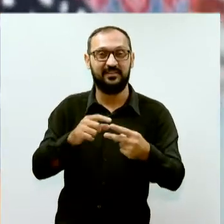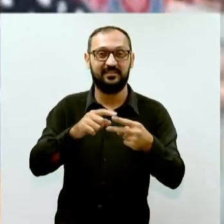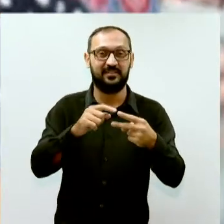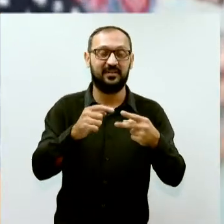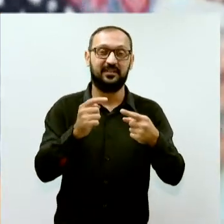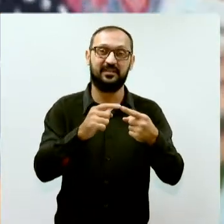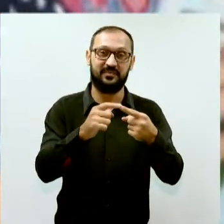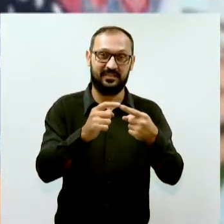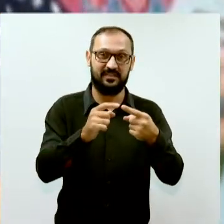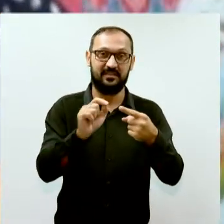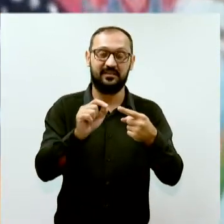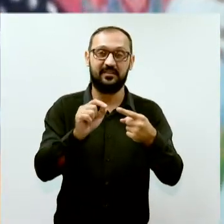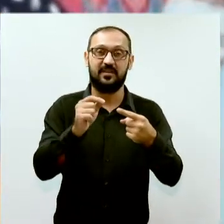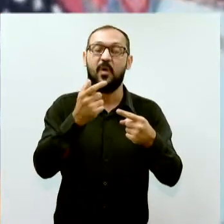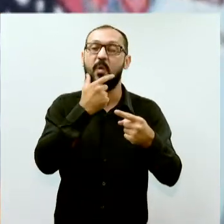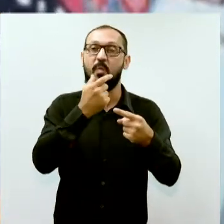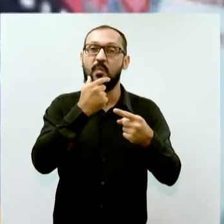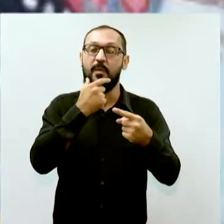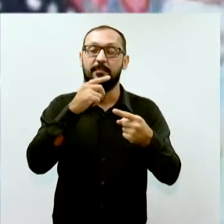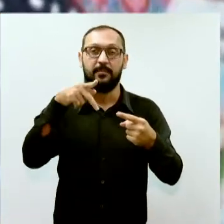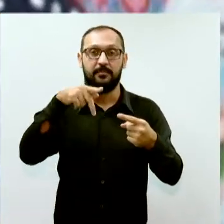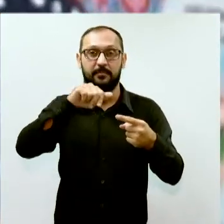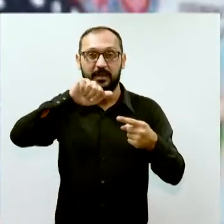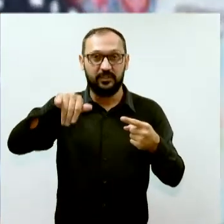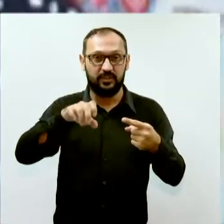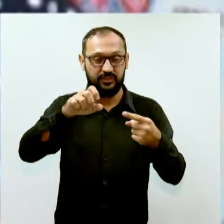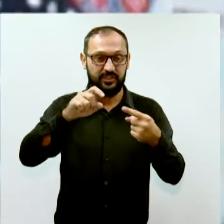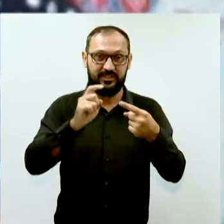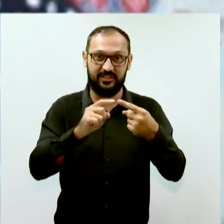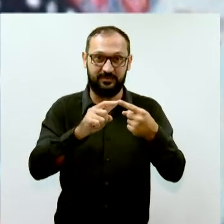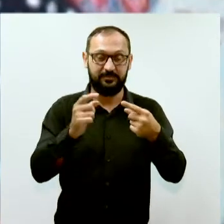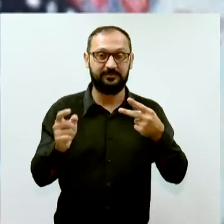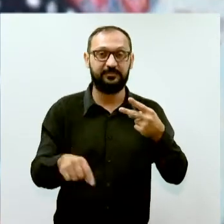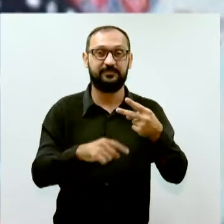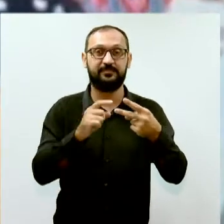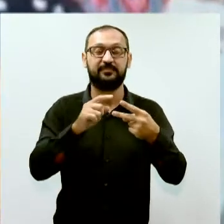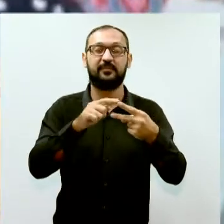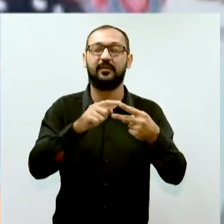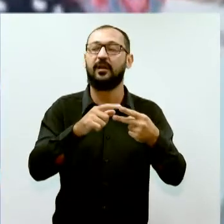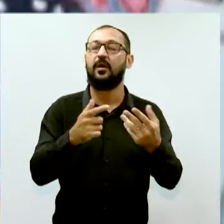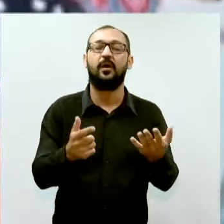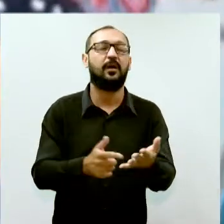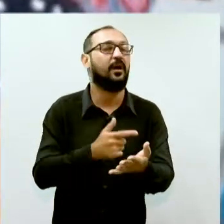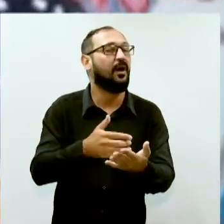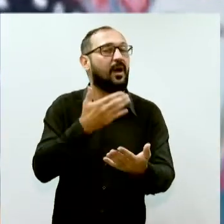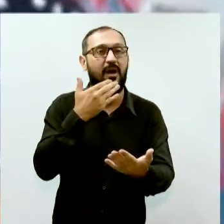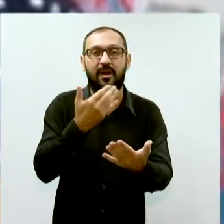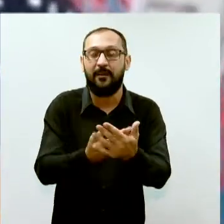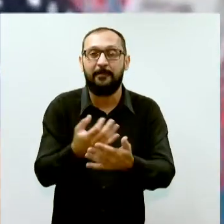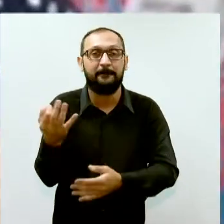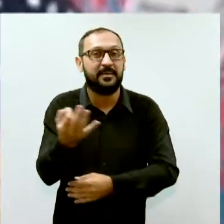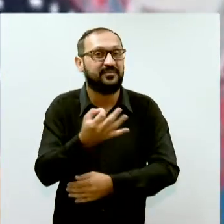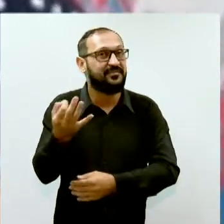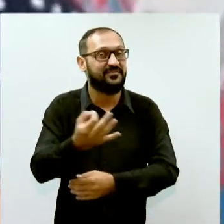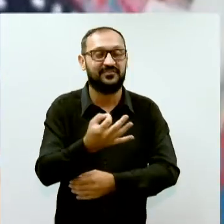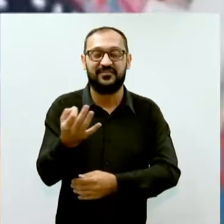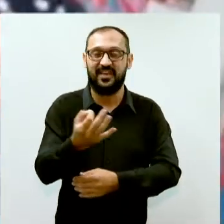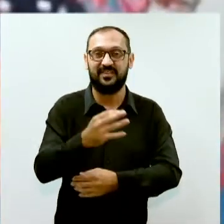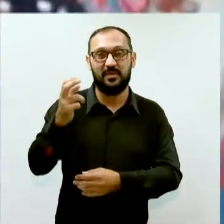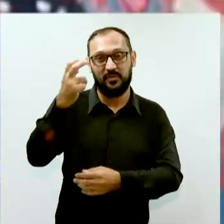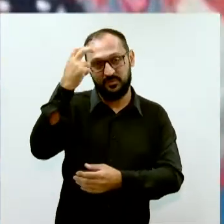o Coixamoneti Hoyenó, O Homem Pajé, do professor Anésio, que é um livro brilhantíssimo da